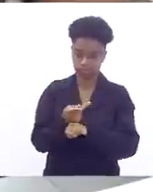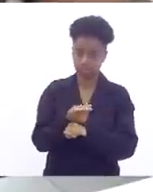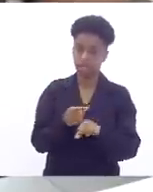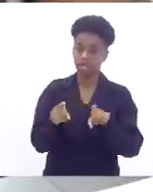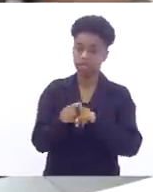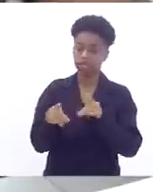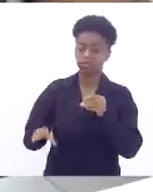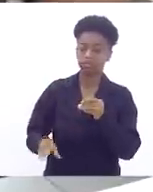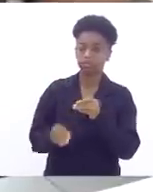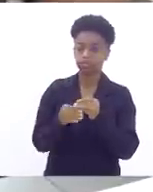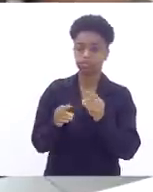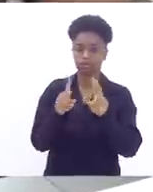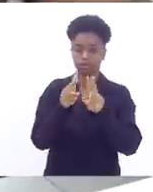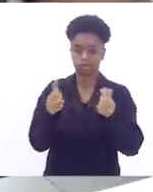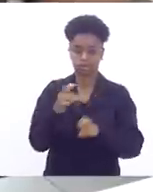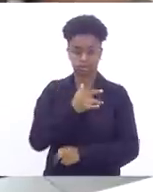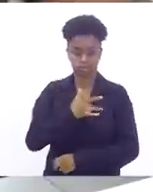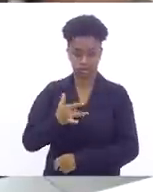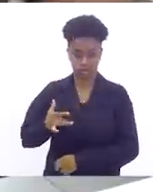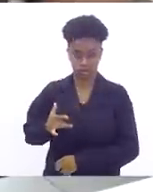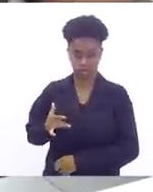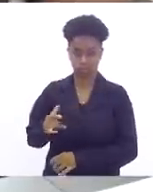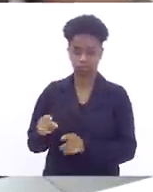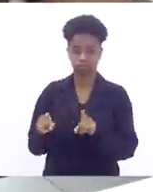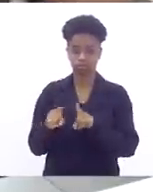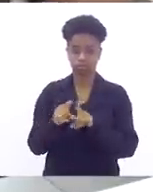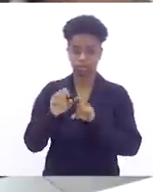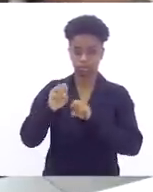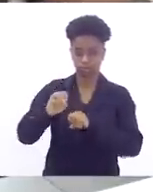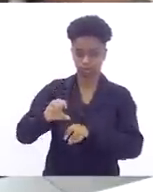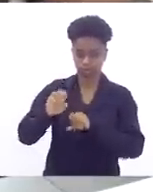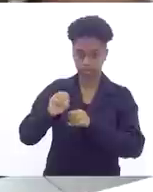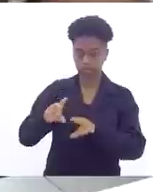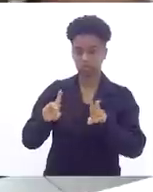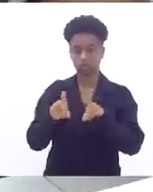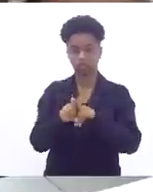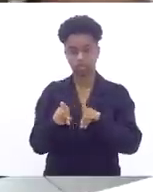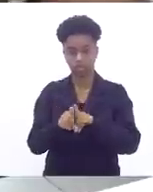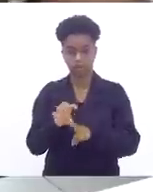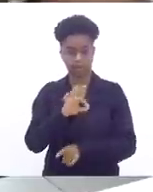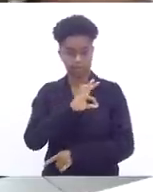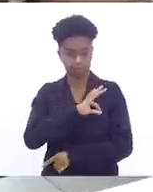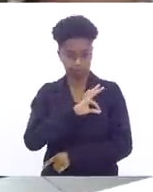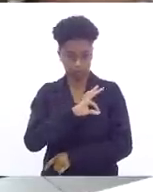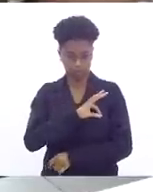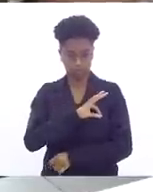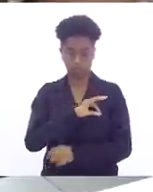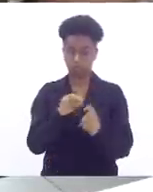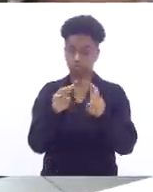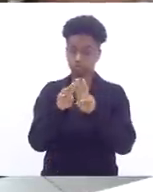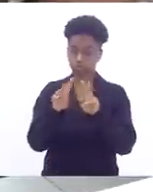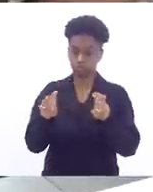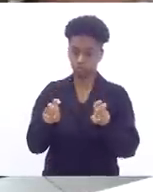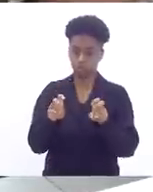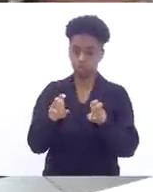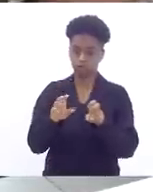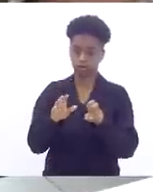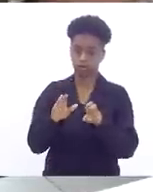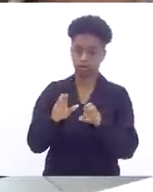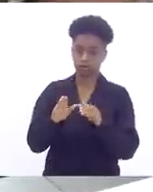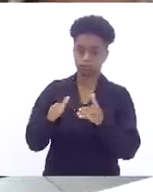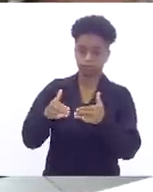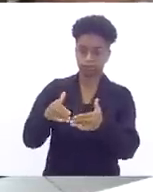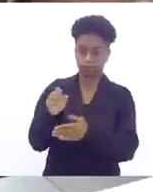complementando a saúde e a educação e até a polícia quanto a centralização da